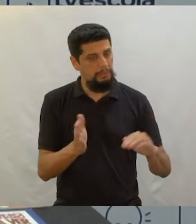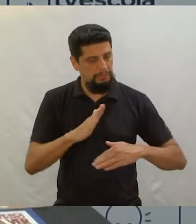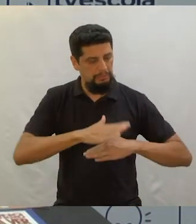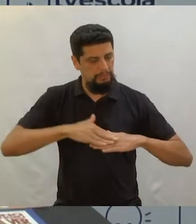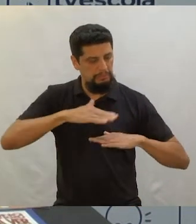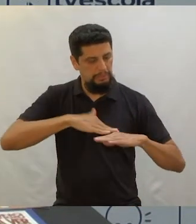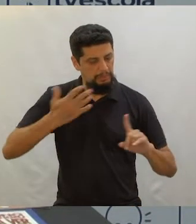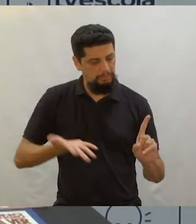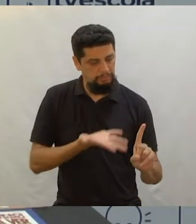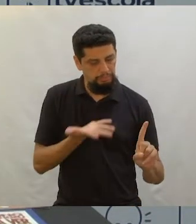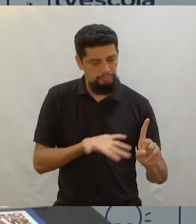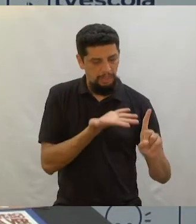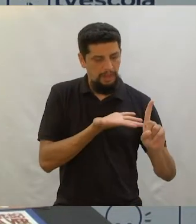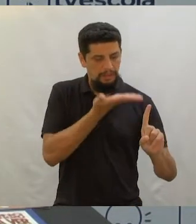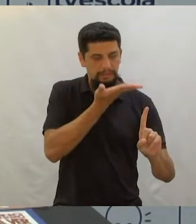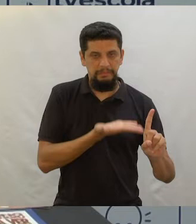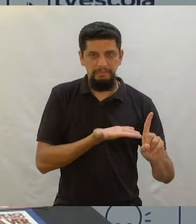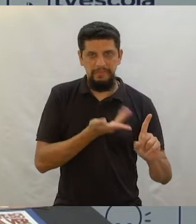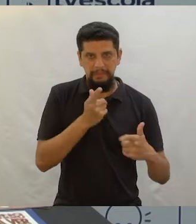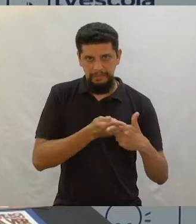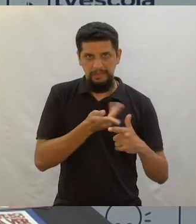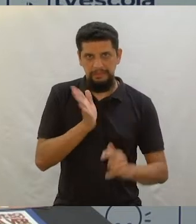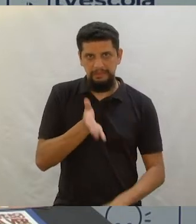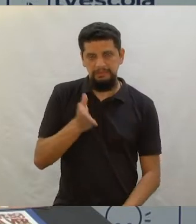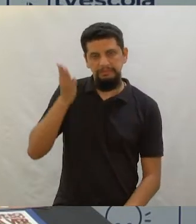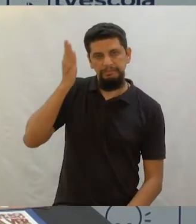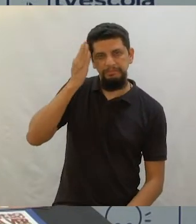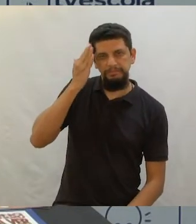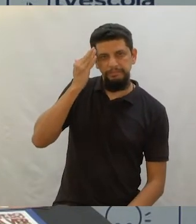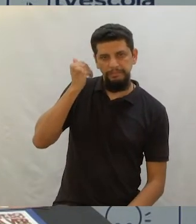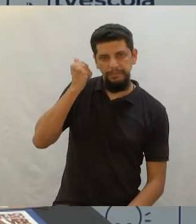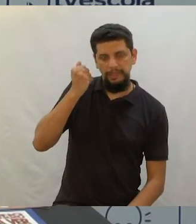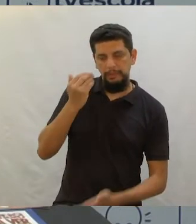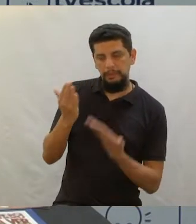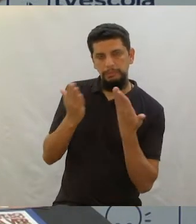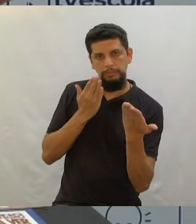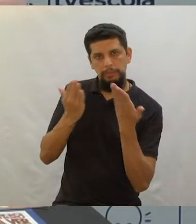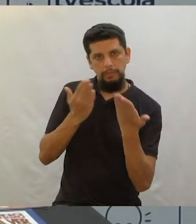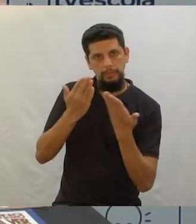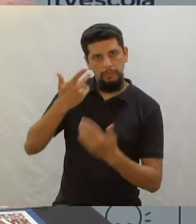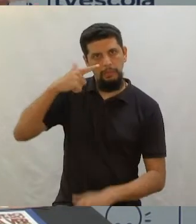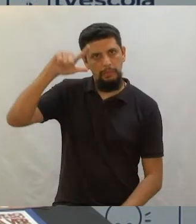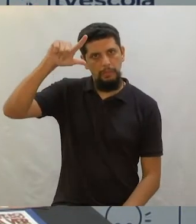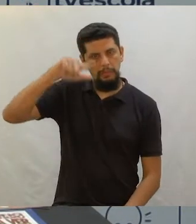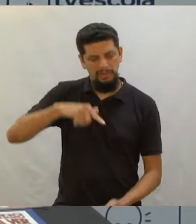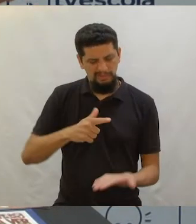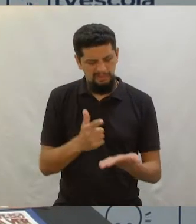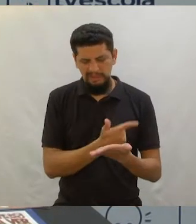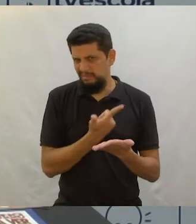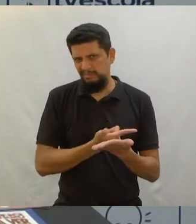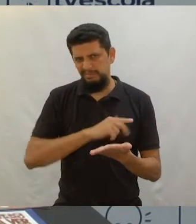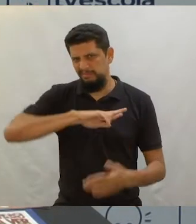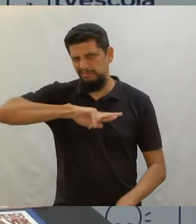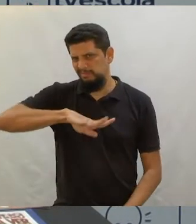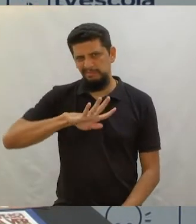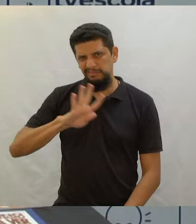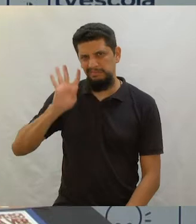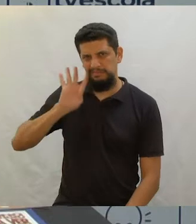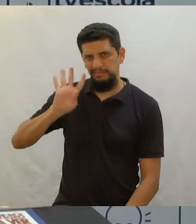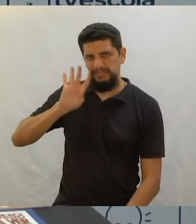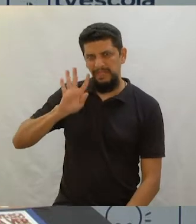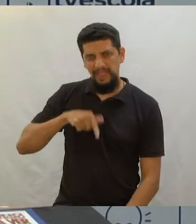cativaram essa criança porque ele já conseguia com comparar que os outros livros não eram legais legais